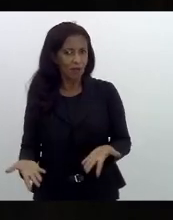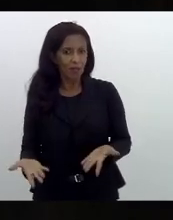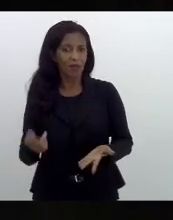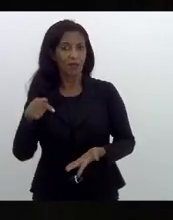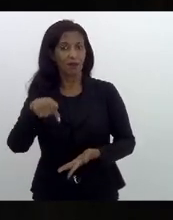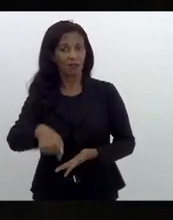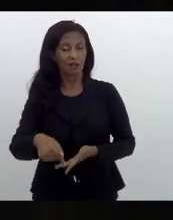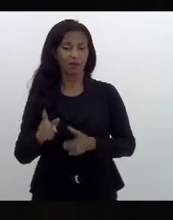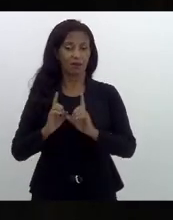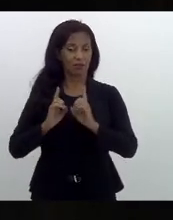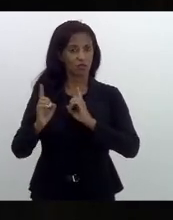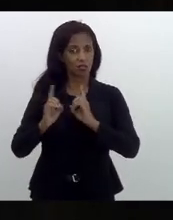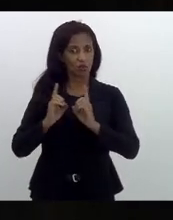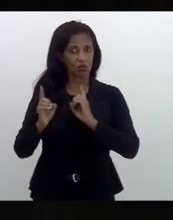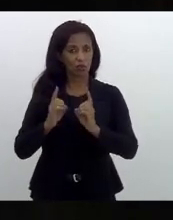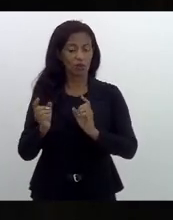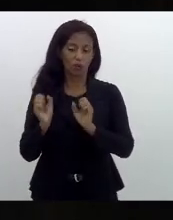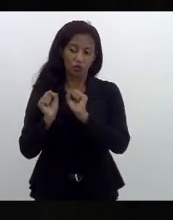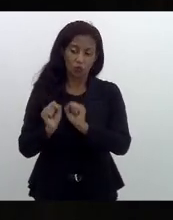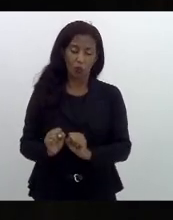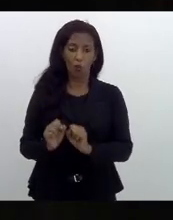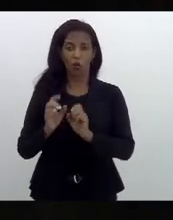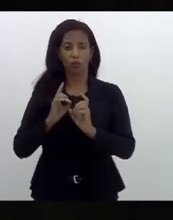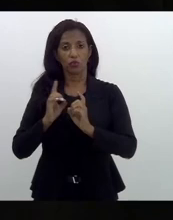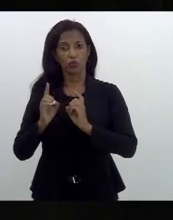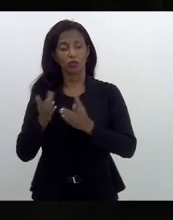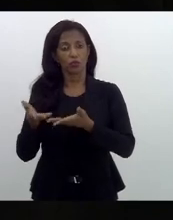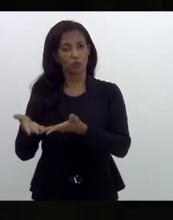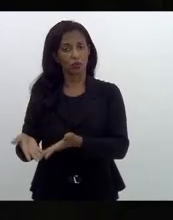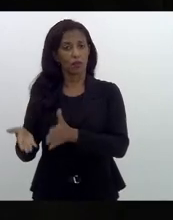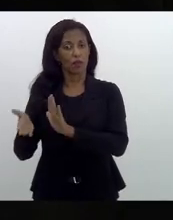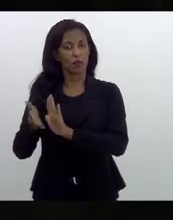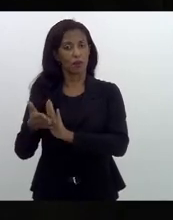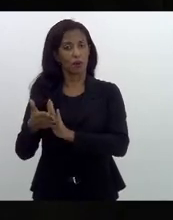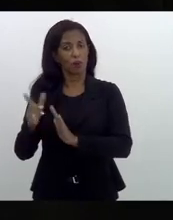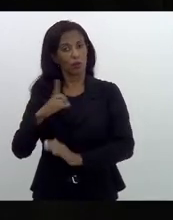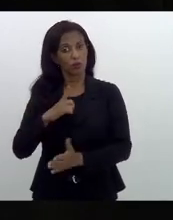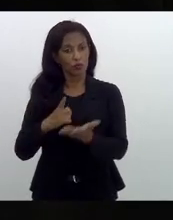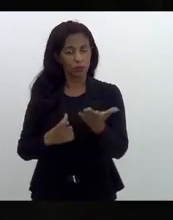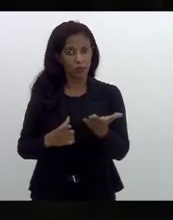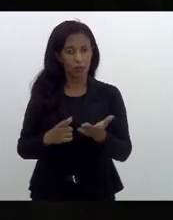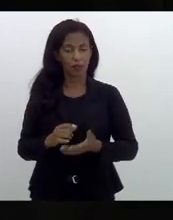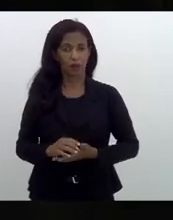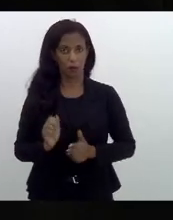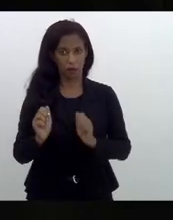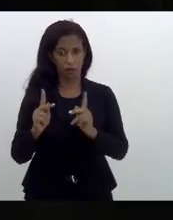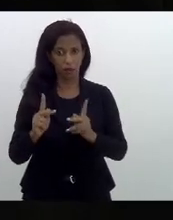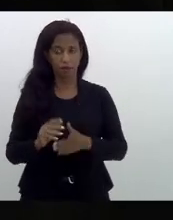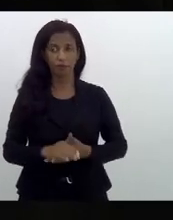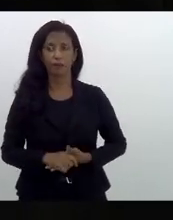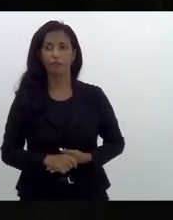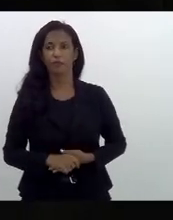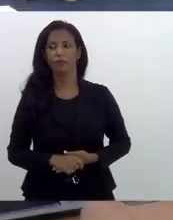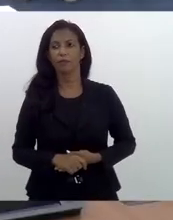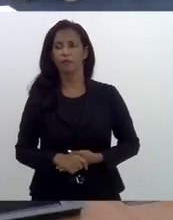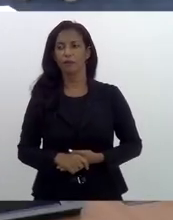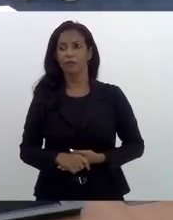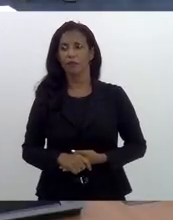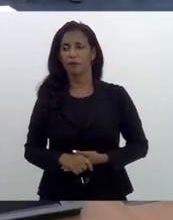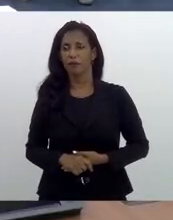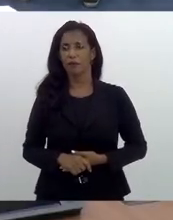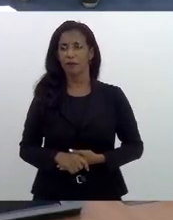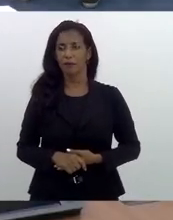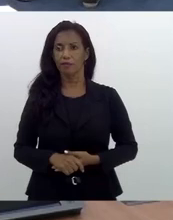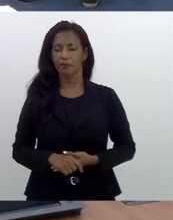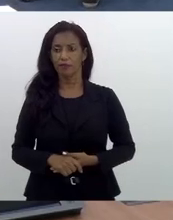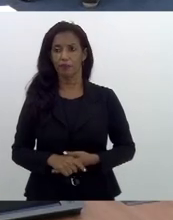nessa discussão a gente pode discutir sobre essa proposta que o senhor fez ok eu acho